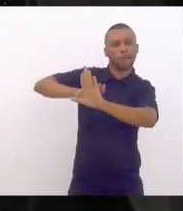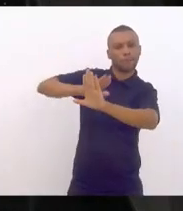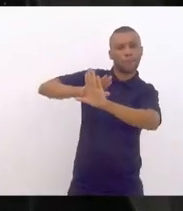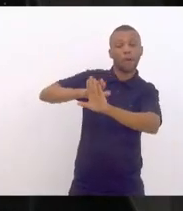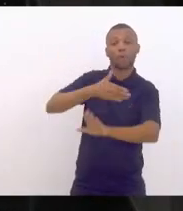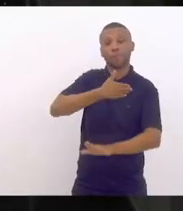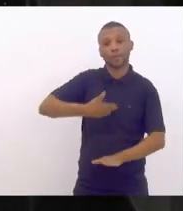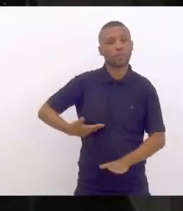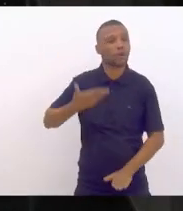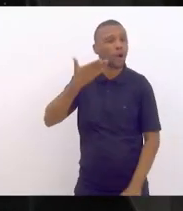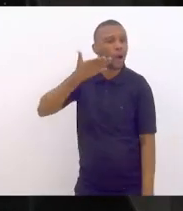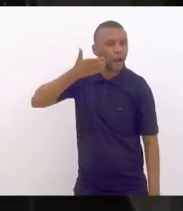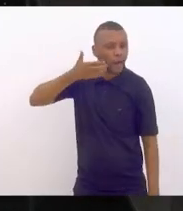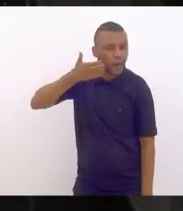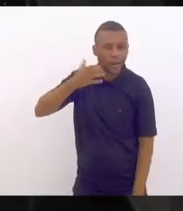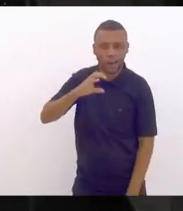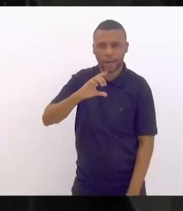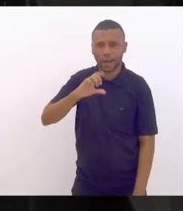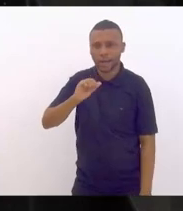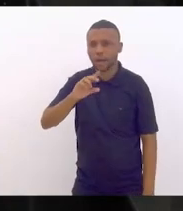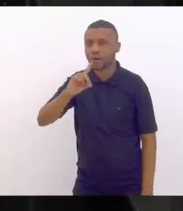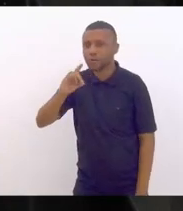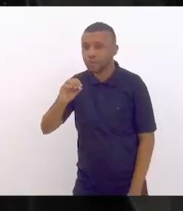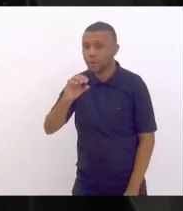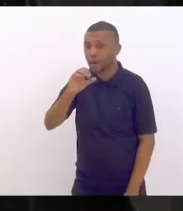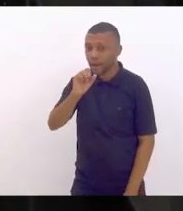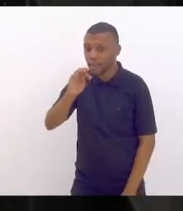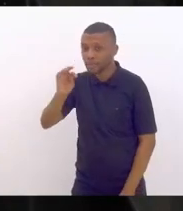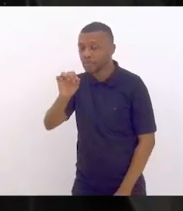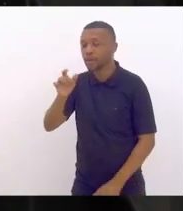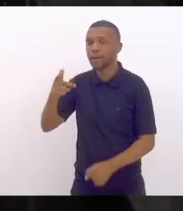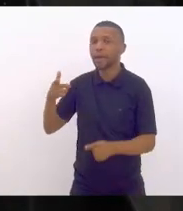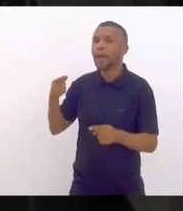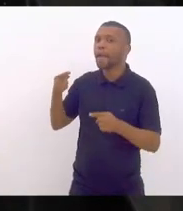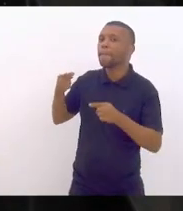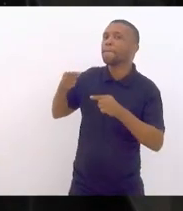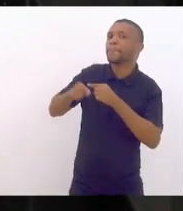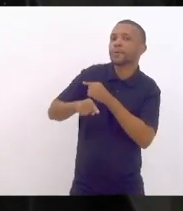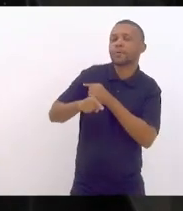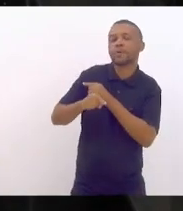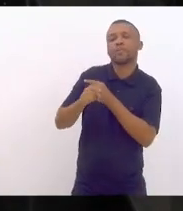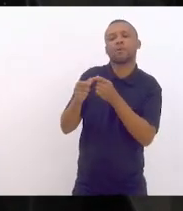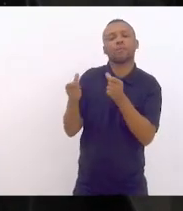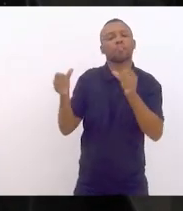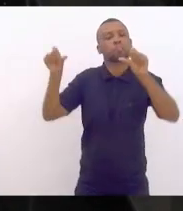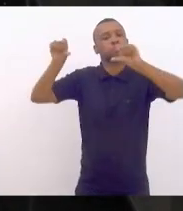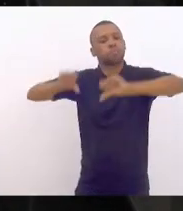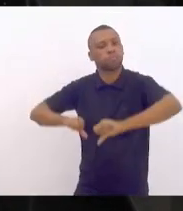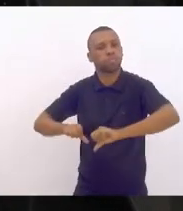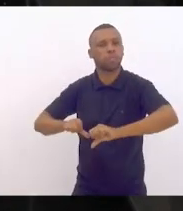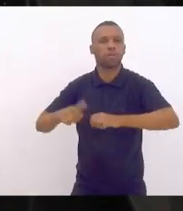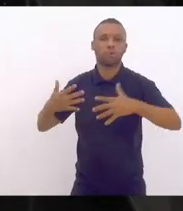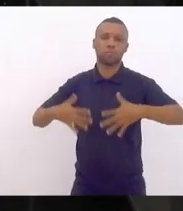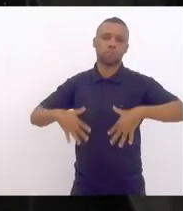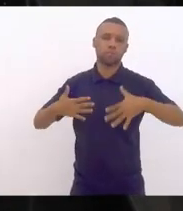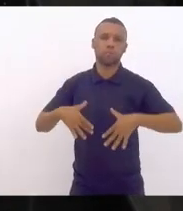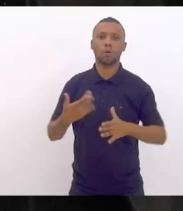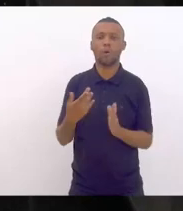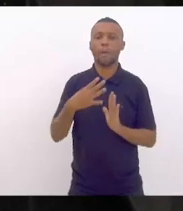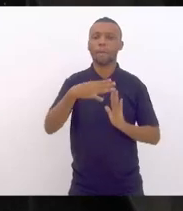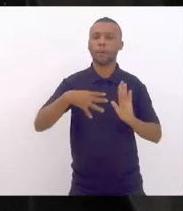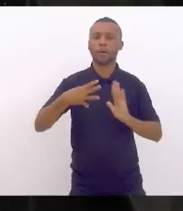o governador Cláudio Castro é inviabilizou praticamente o enfraquecer pelo menos muito muito o programa